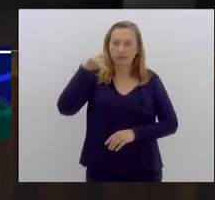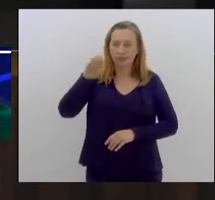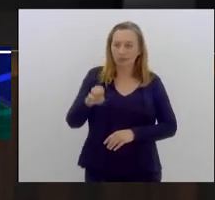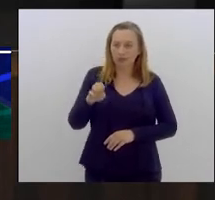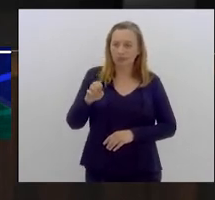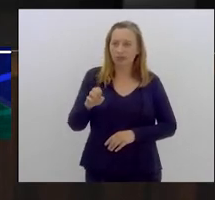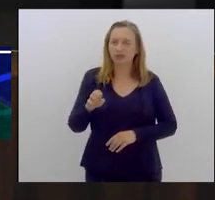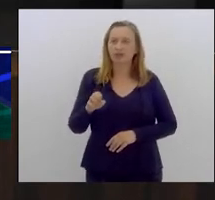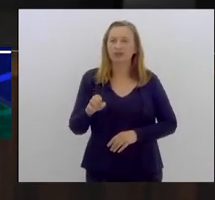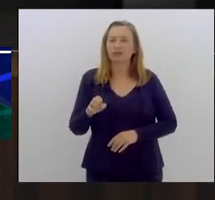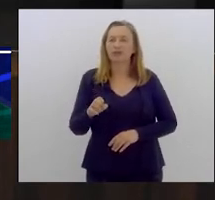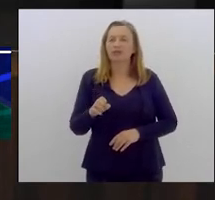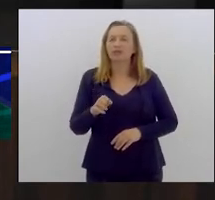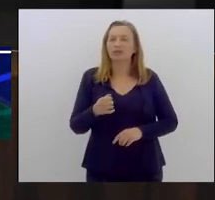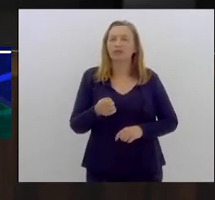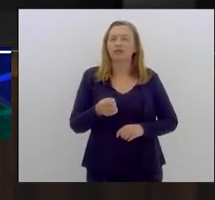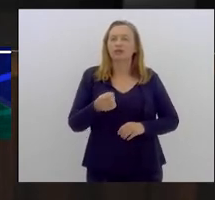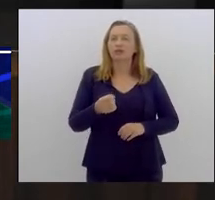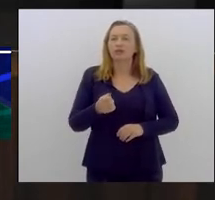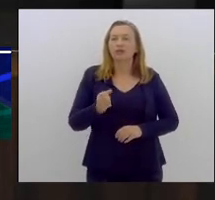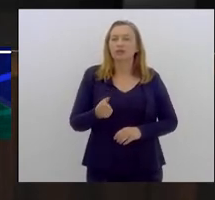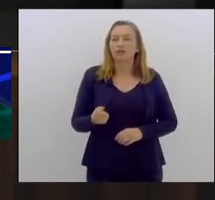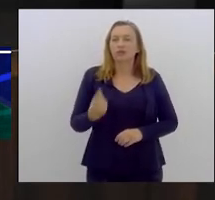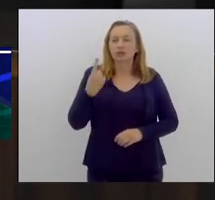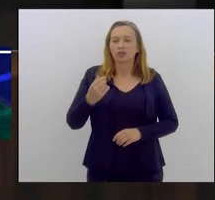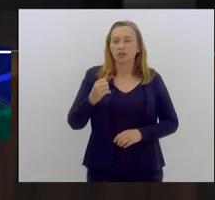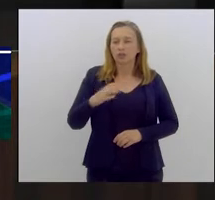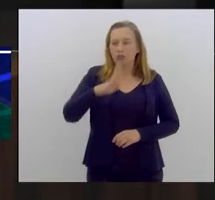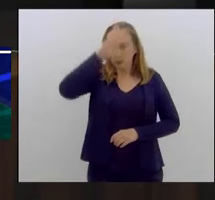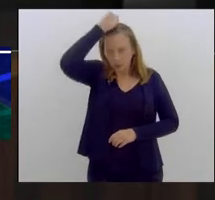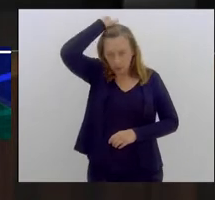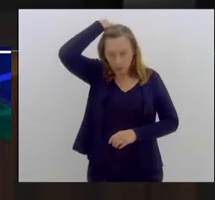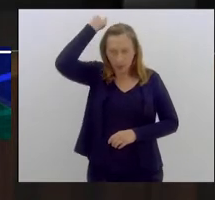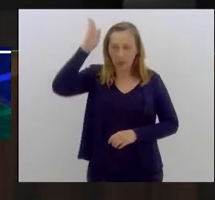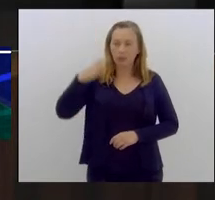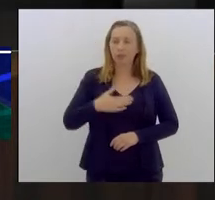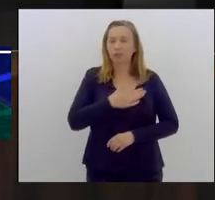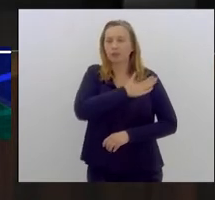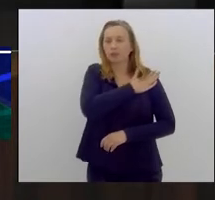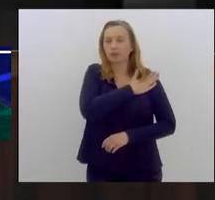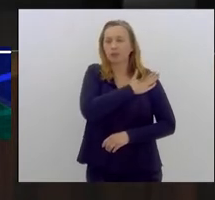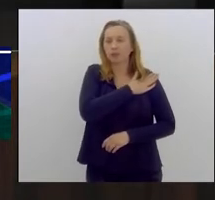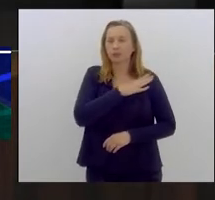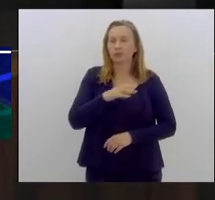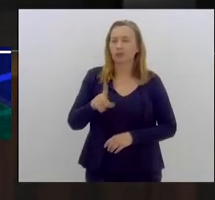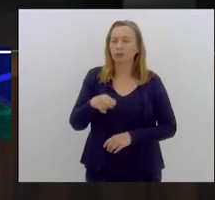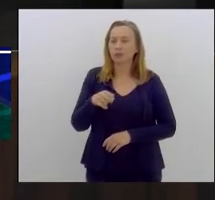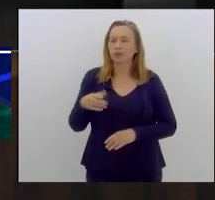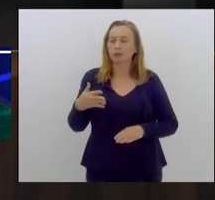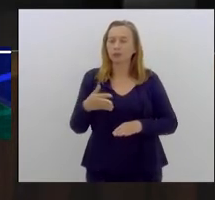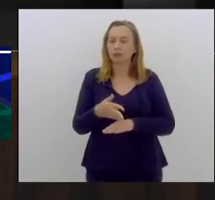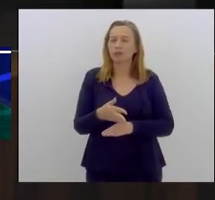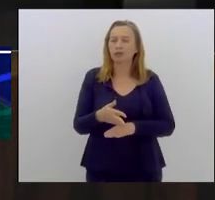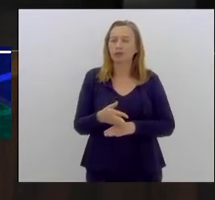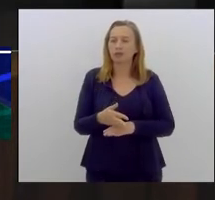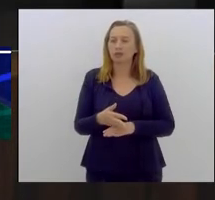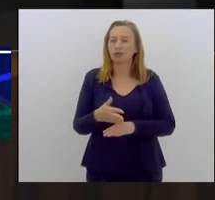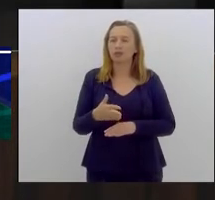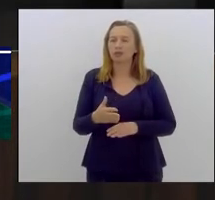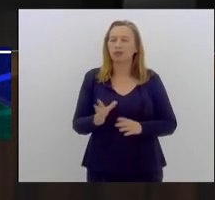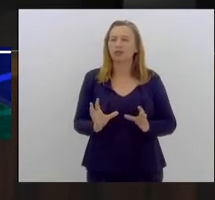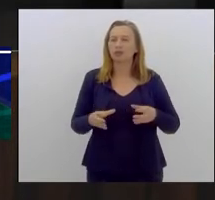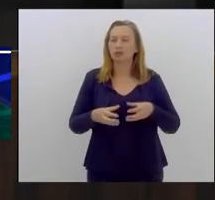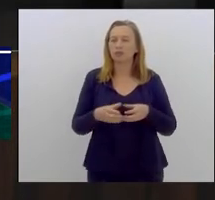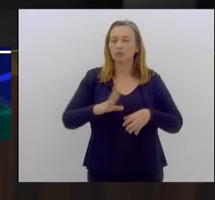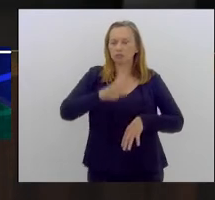concede anistia administrativa aos ex-bombeiros militares excluídos ou licenciados ex officio que tiveram ingresso no quadro de carreira do Corpo de Bombeiros Militares do